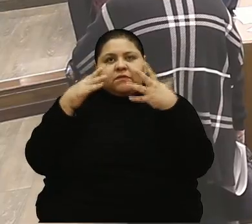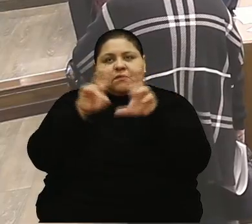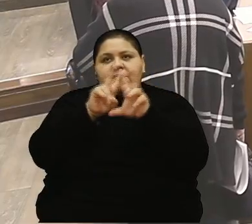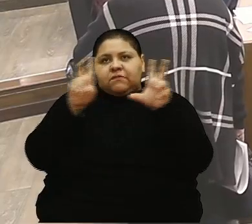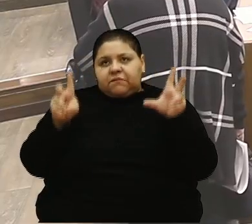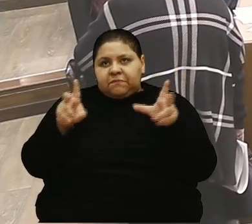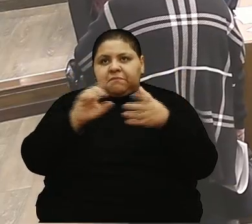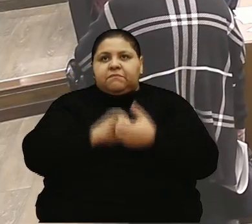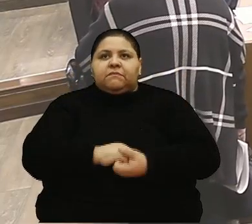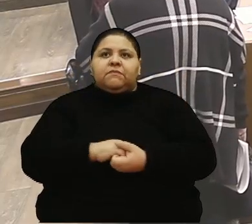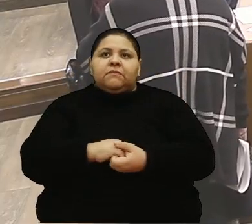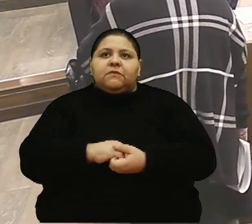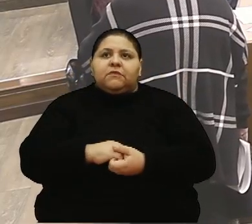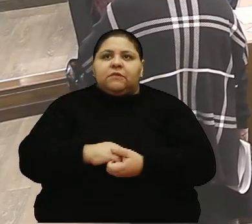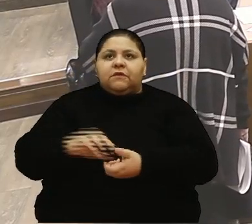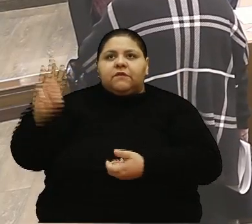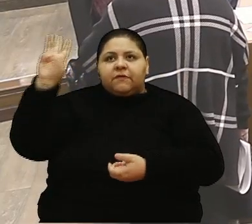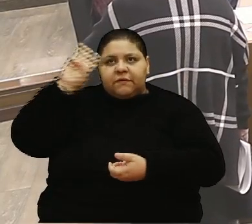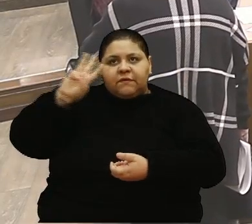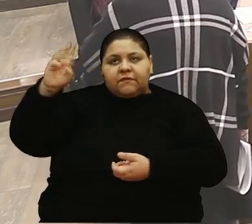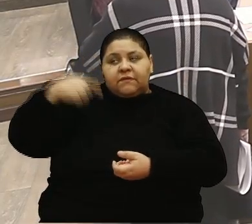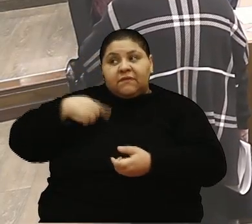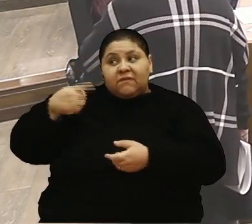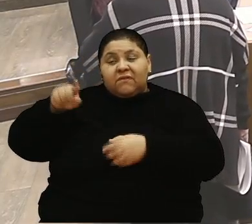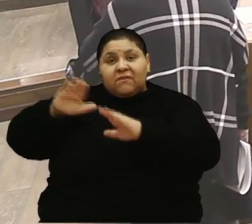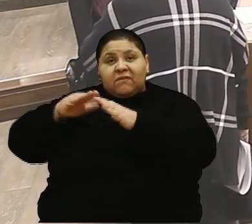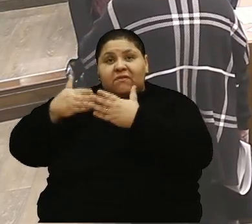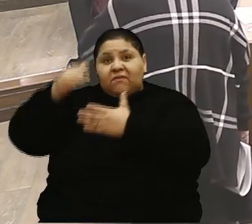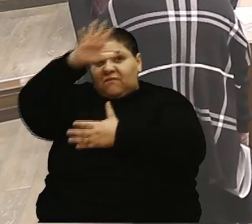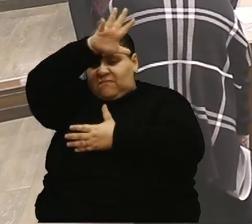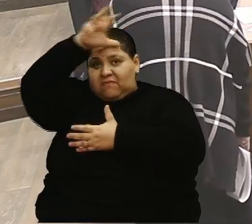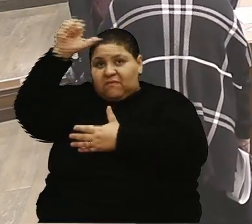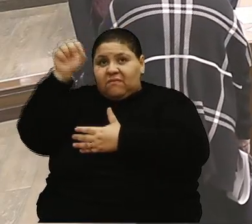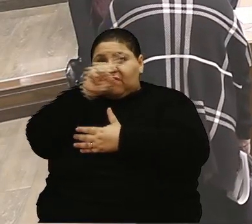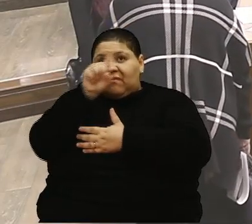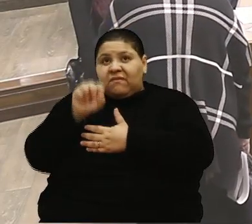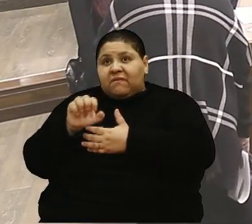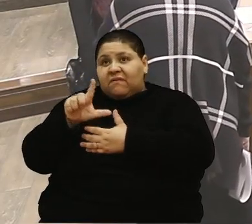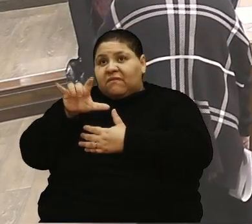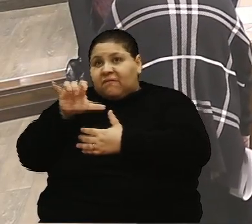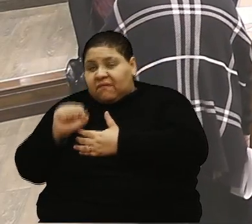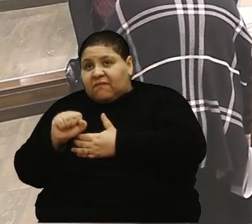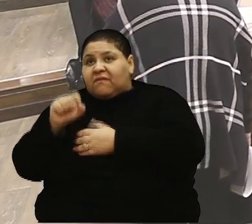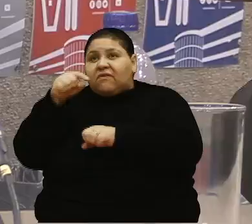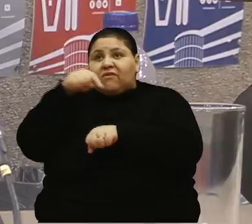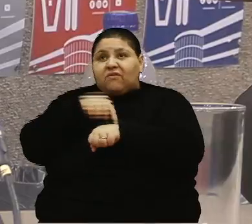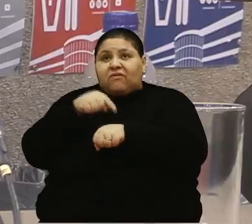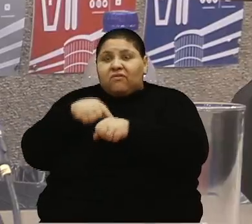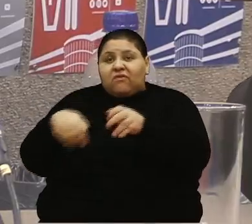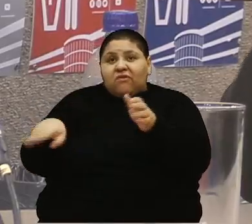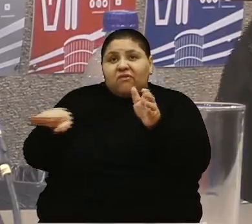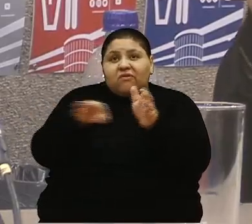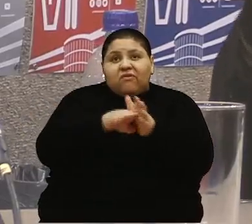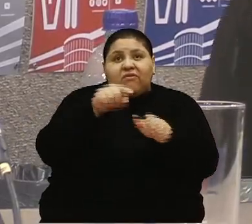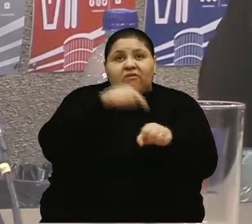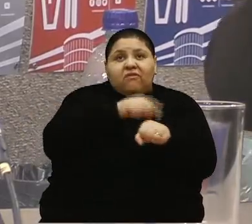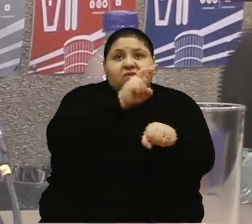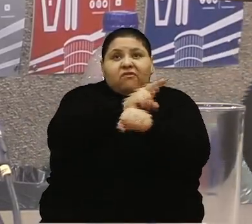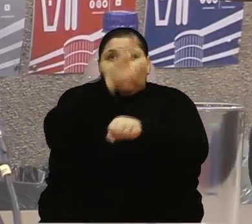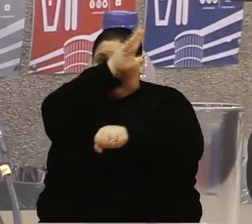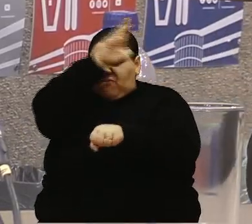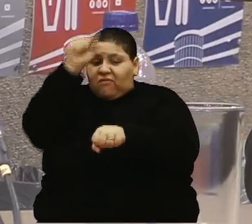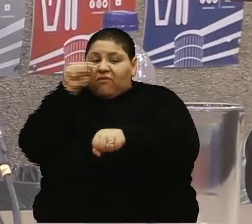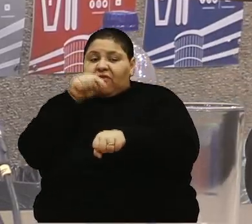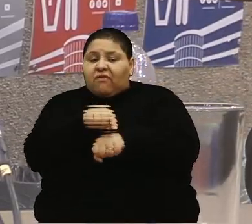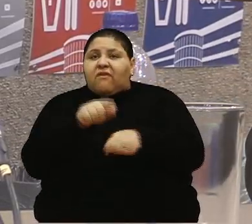esse assunto. Na terça-feira eu fui na Escola Municipal Zélia Rodrigues Furtado e no mesmo horário que eu chegava na escola, a Guarda Municipal estava indo